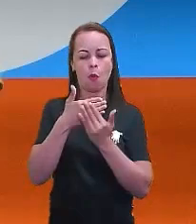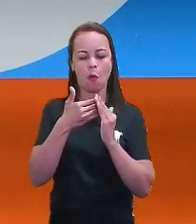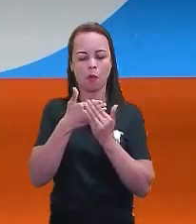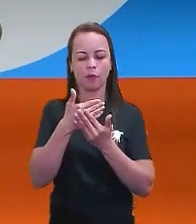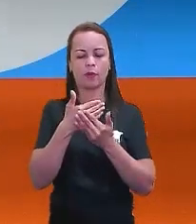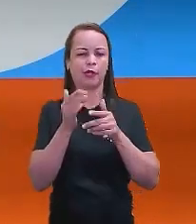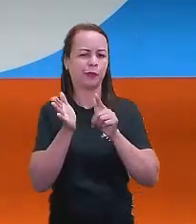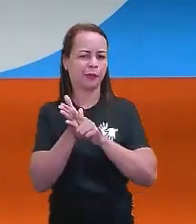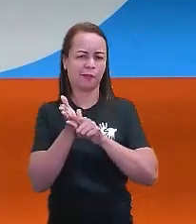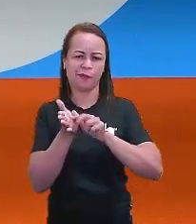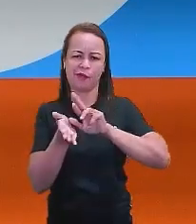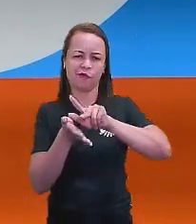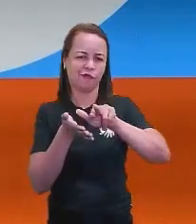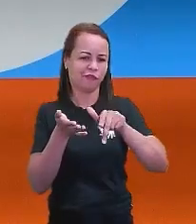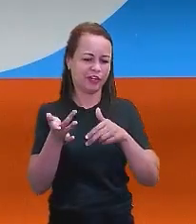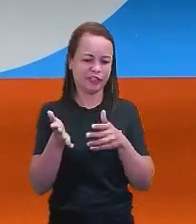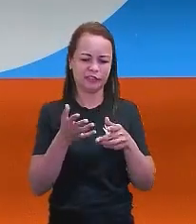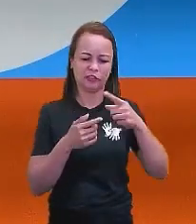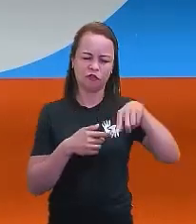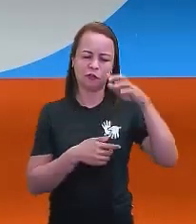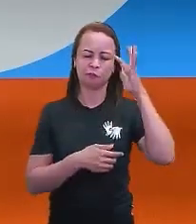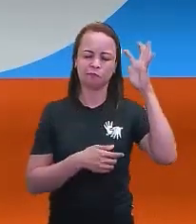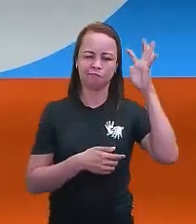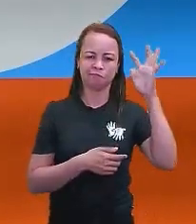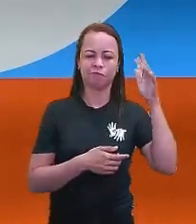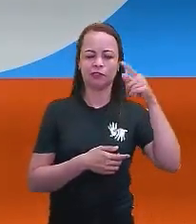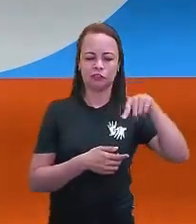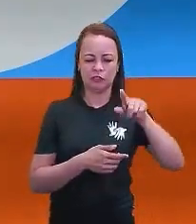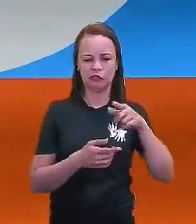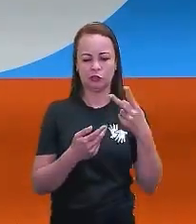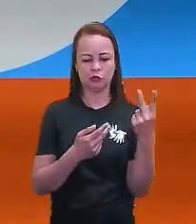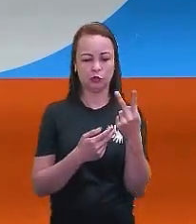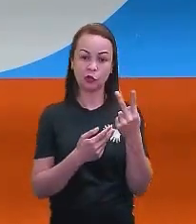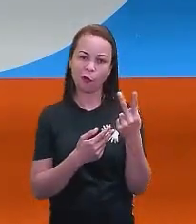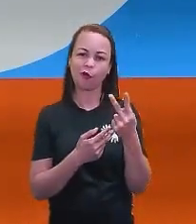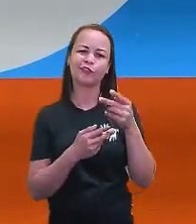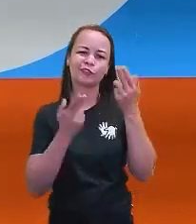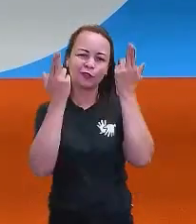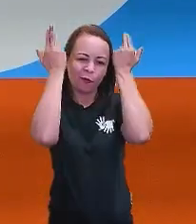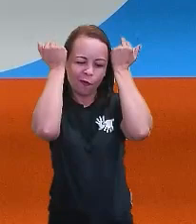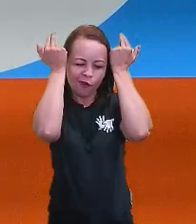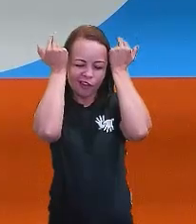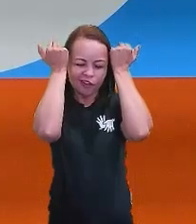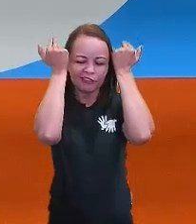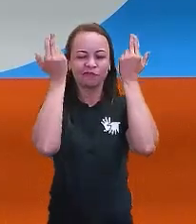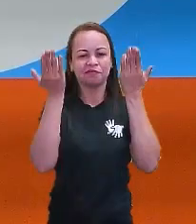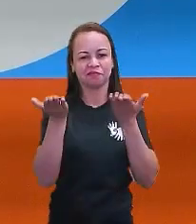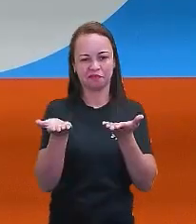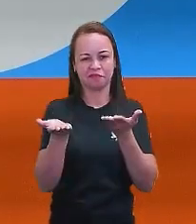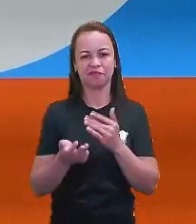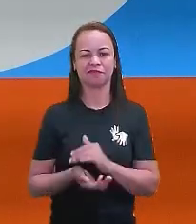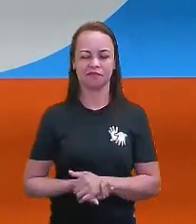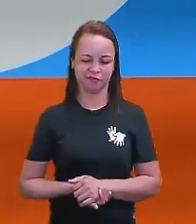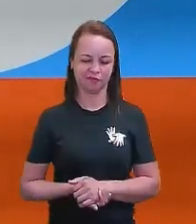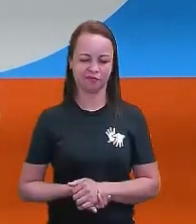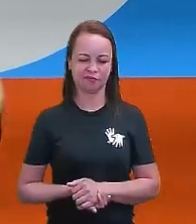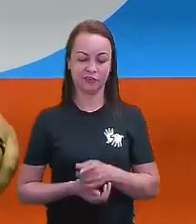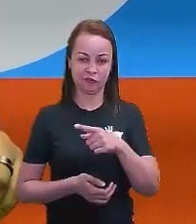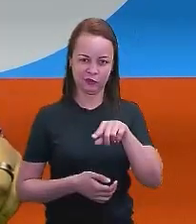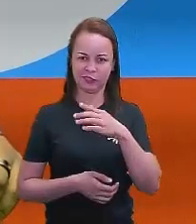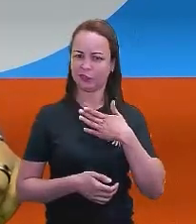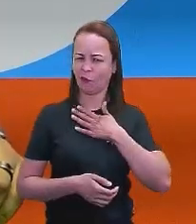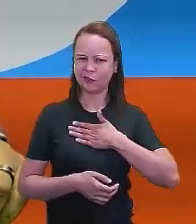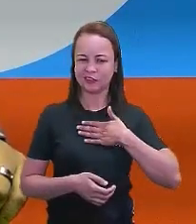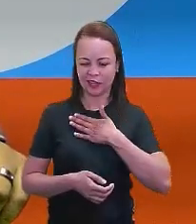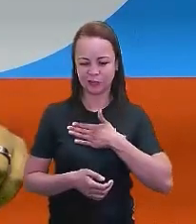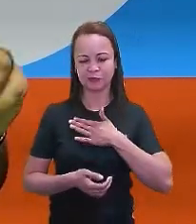fazer, utilizar a imaginação. Então, aqui, ó, nós temos agora nossos dois coelhinhos. Nossa lebre e nosso coelhinho. E aí, vocês